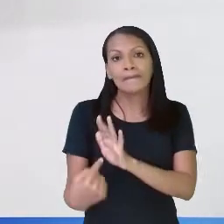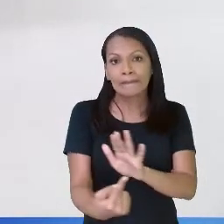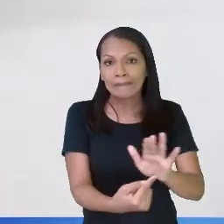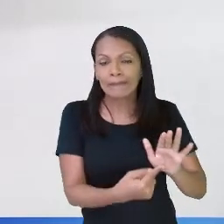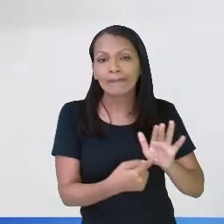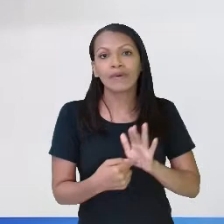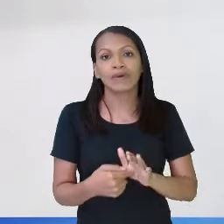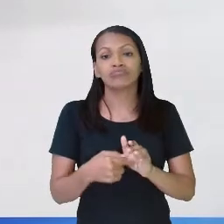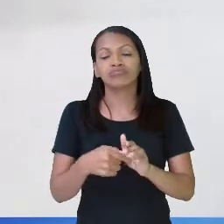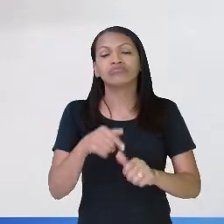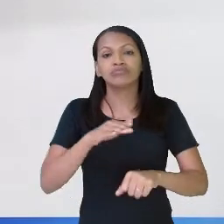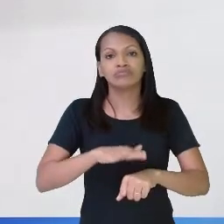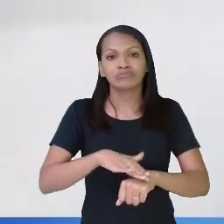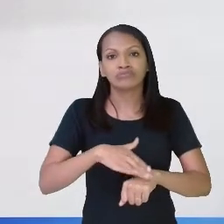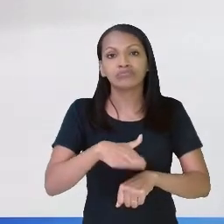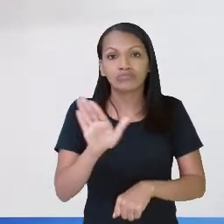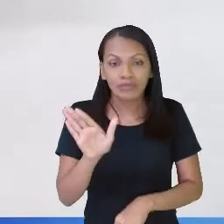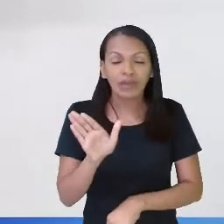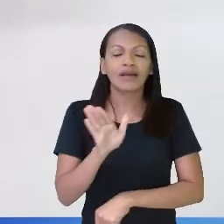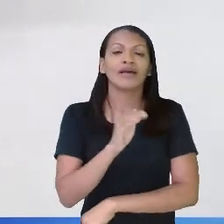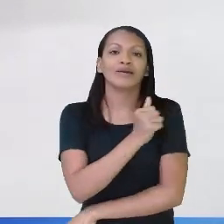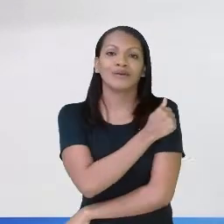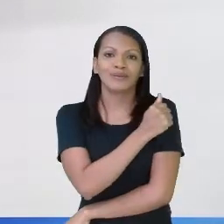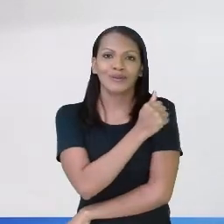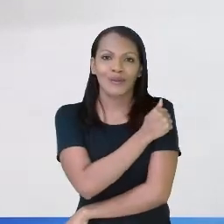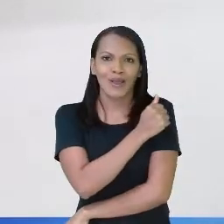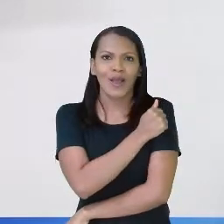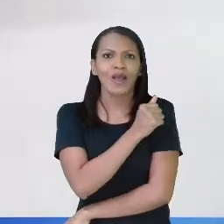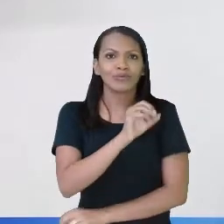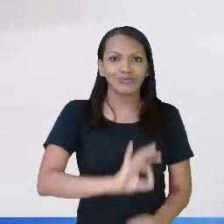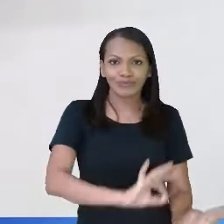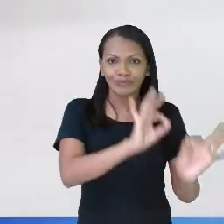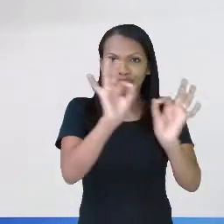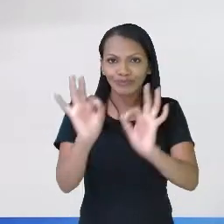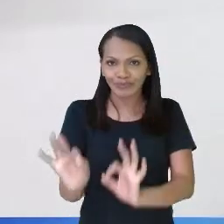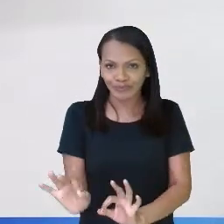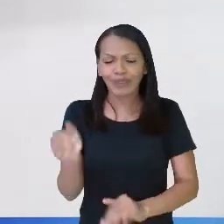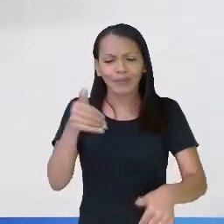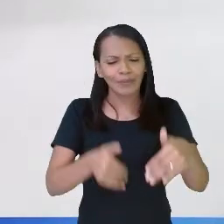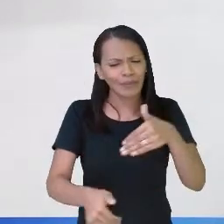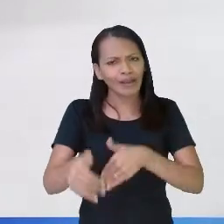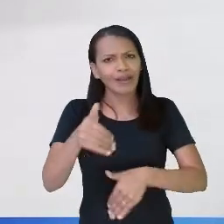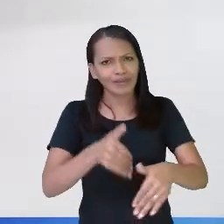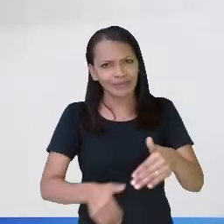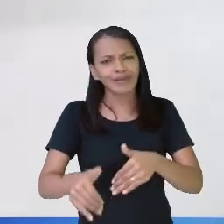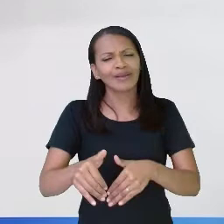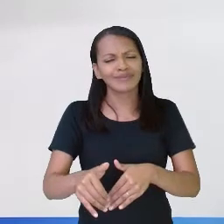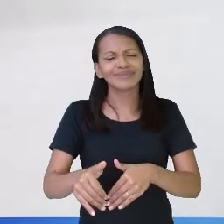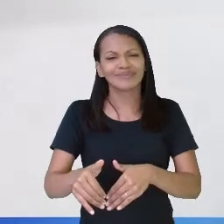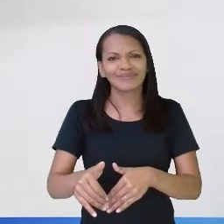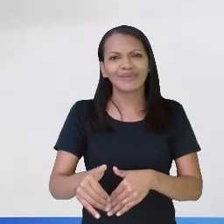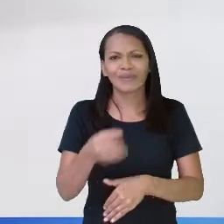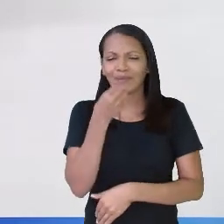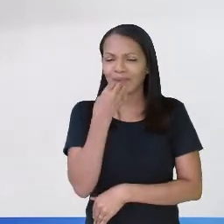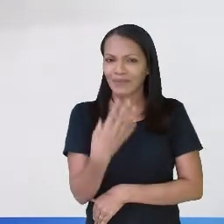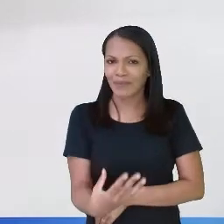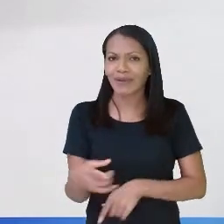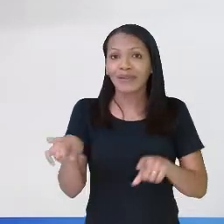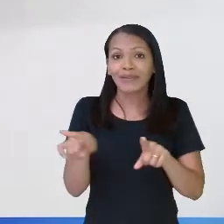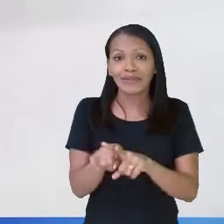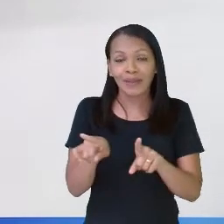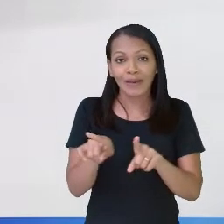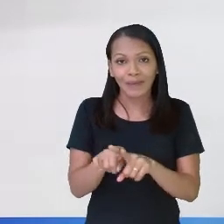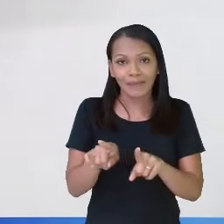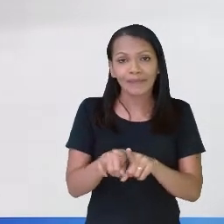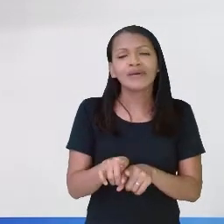um número maior de estudantes. Obrigada, Jéssica, sua participação faz toda a diferença. Também quero cumprimentar a minha amiga, que